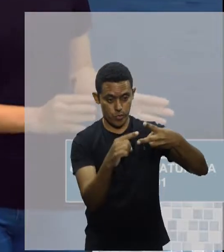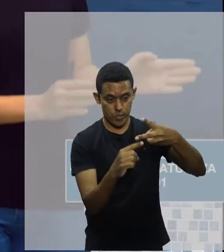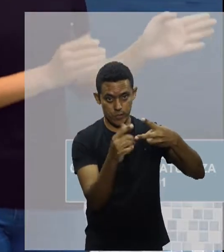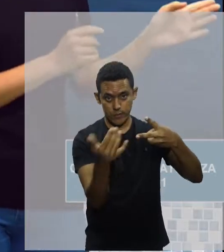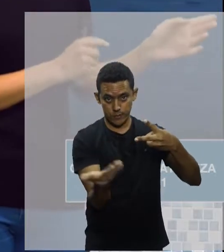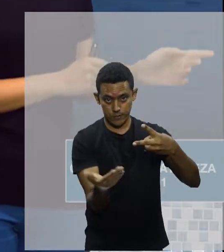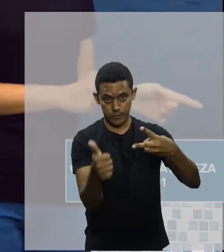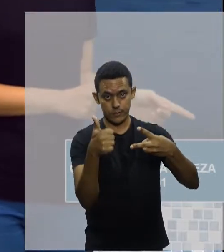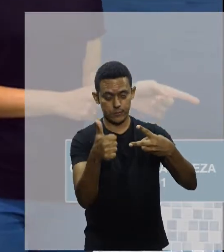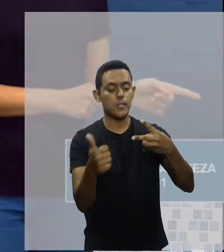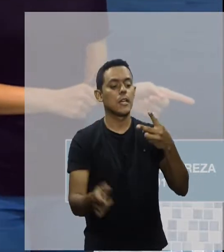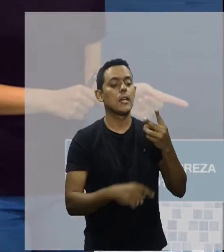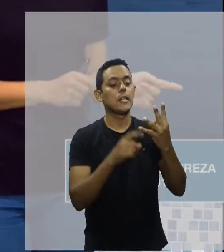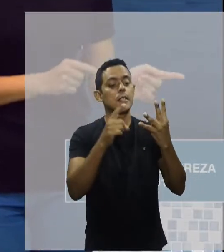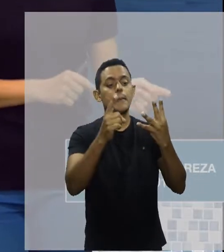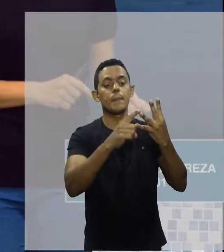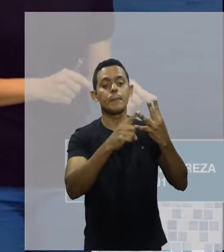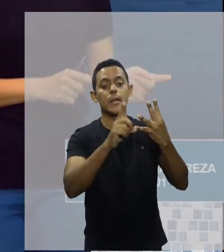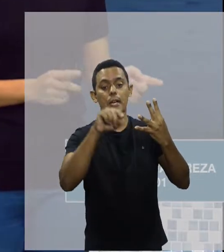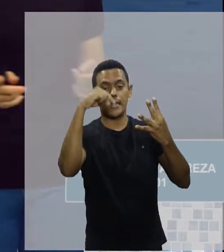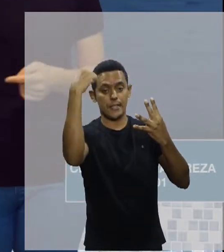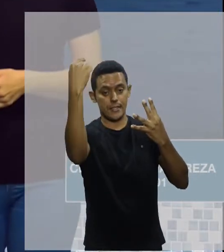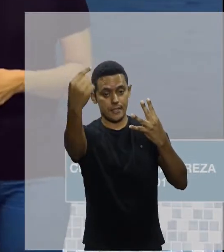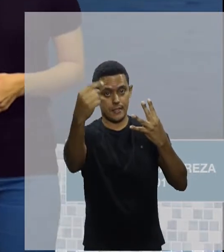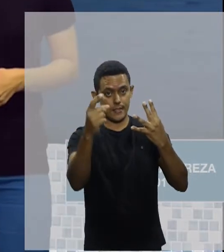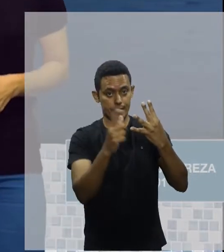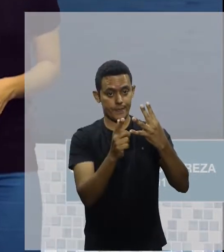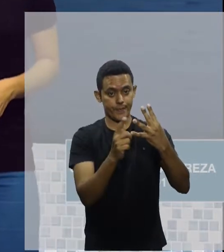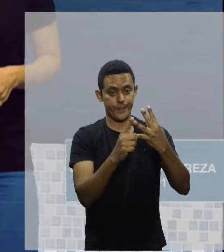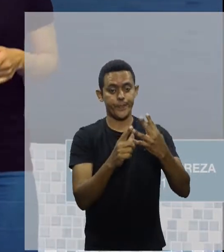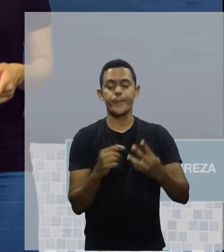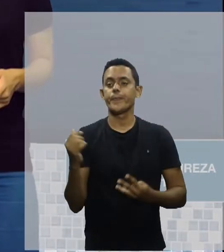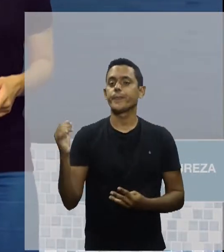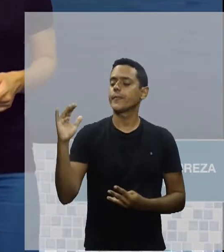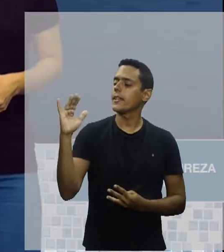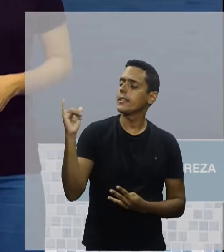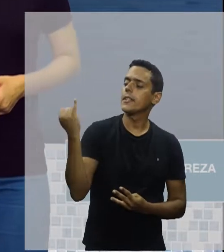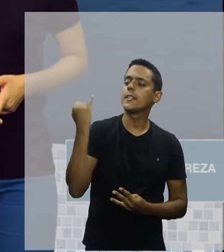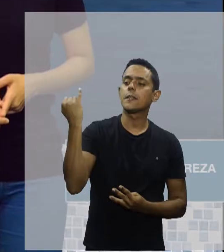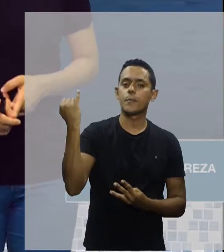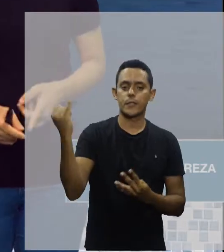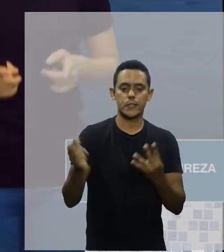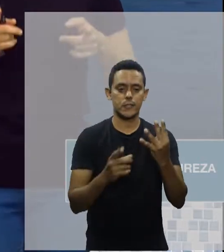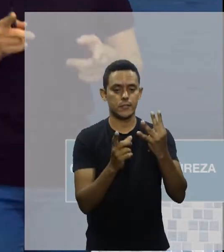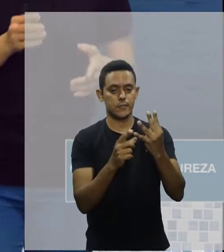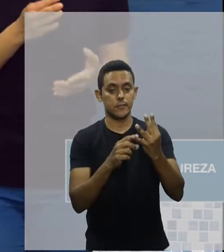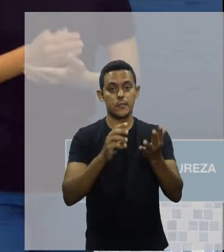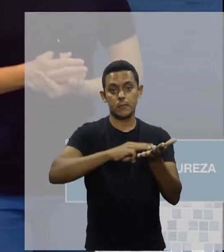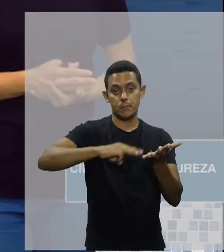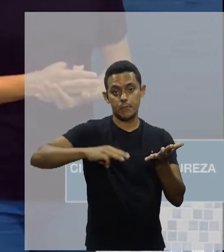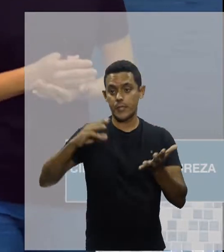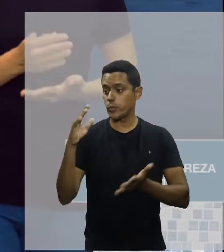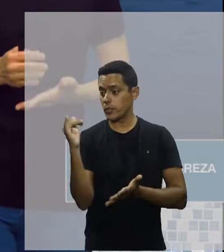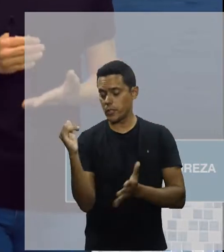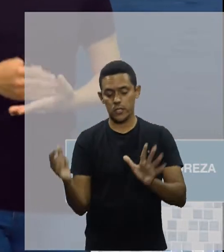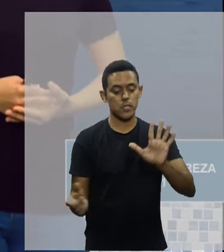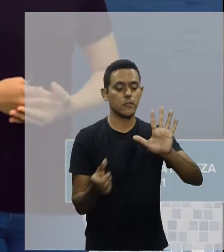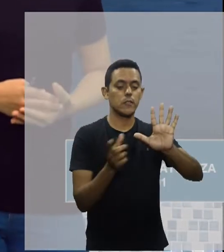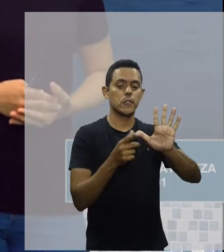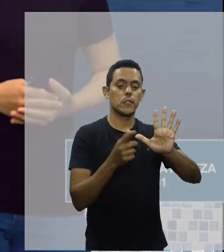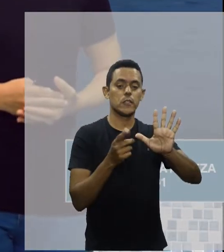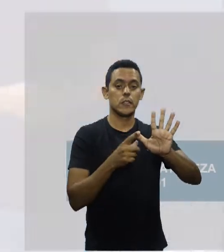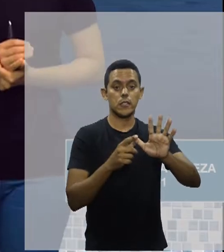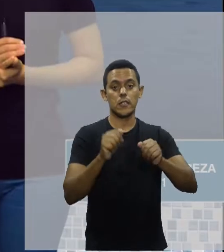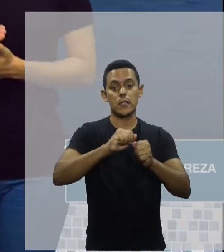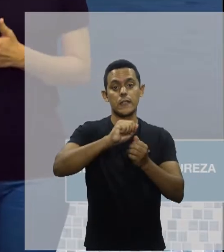vamos falar a respeito da importância da ciência, que é o ponto 3 da aula, o método científico, e vamos finalizar com o